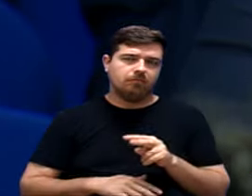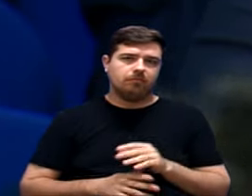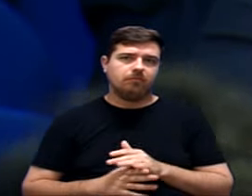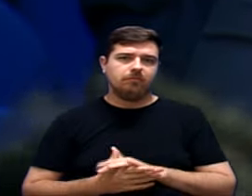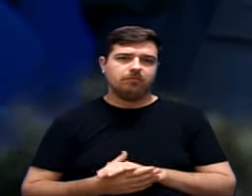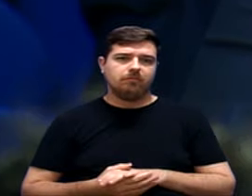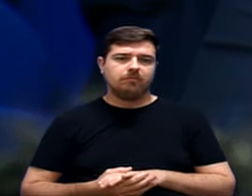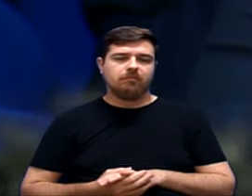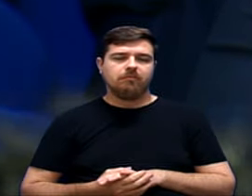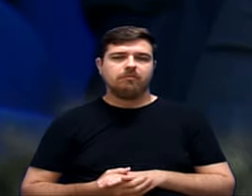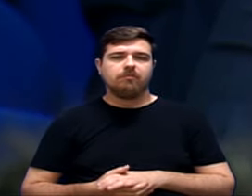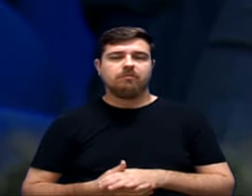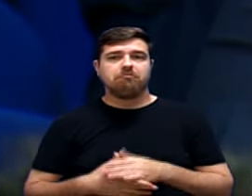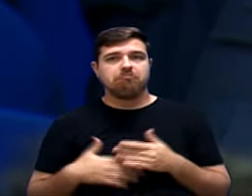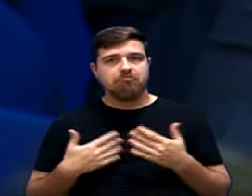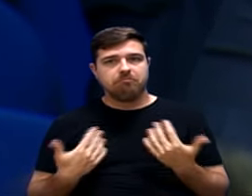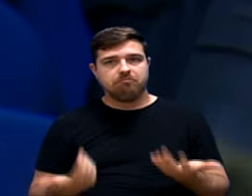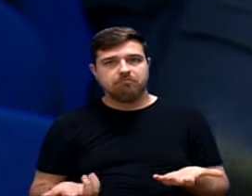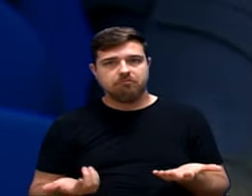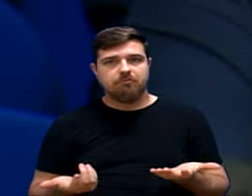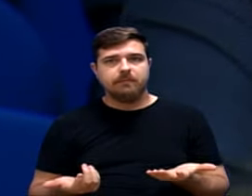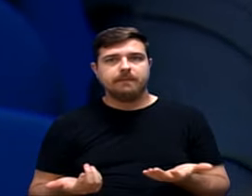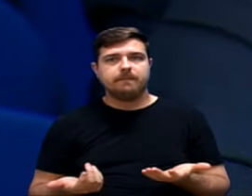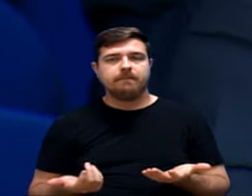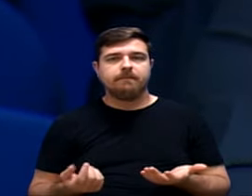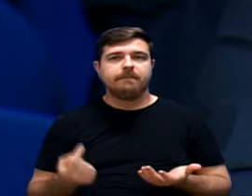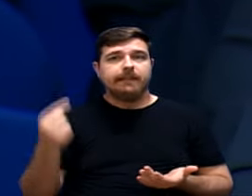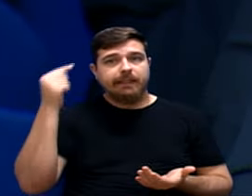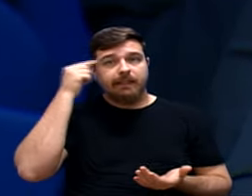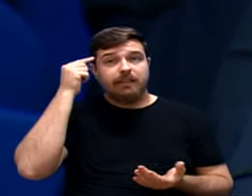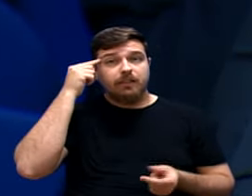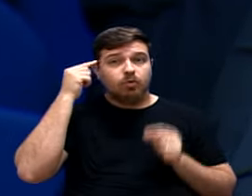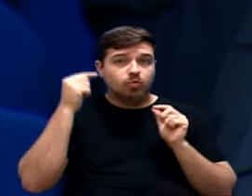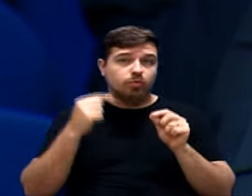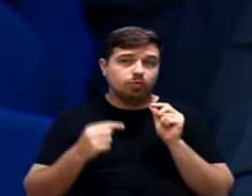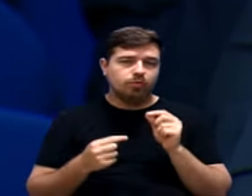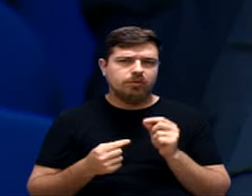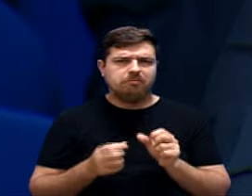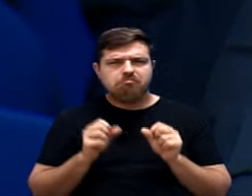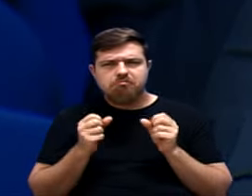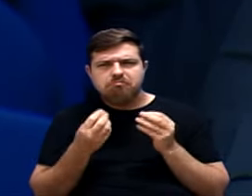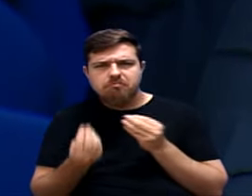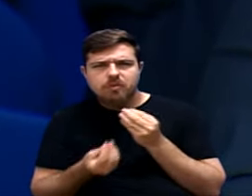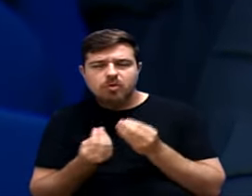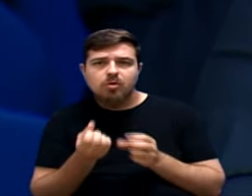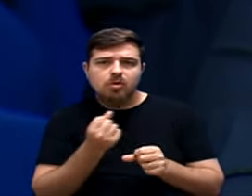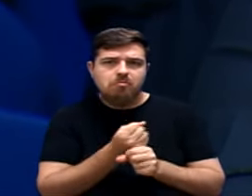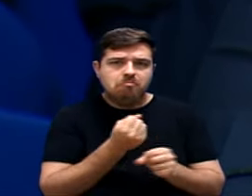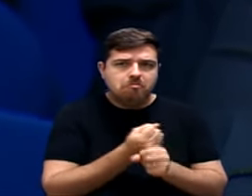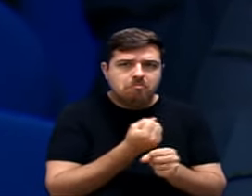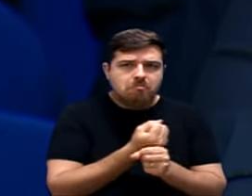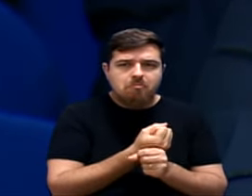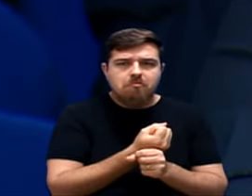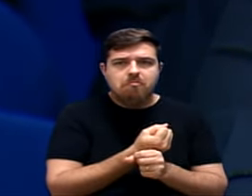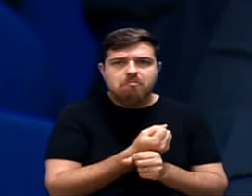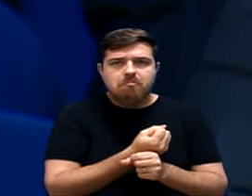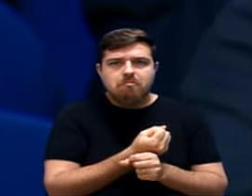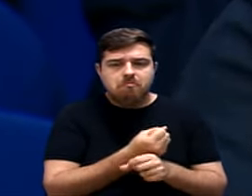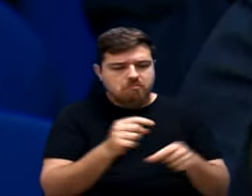comentou então Eh o que eu penso é o seguinte como que pode na hora de fazer o empreendimento a